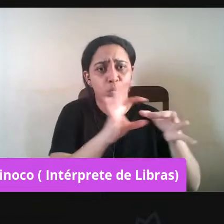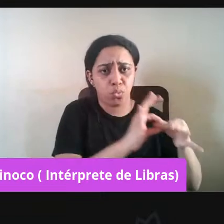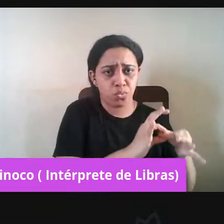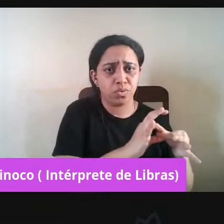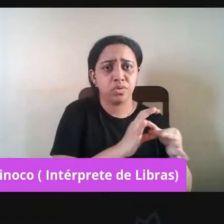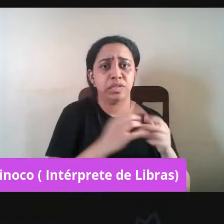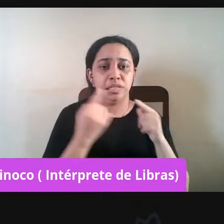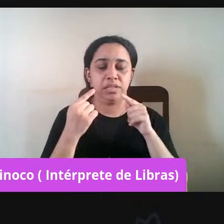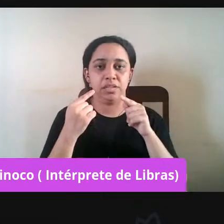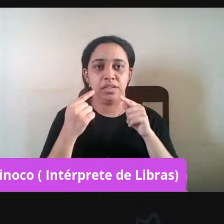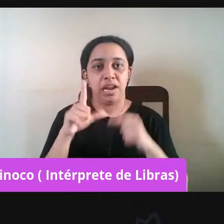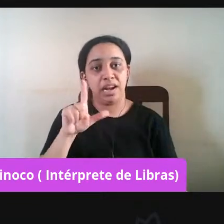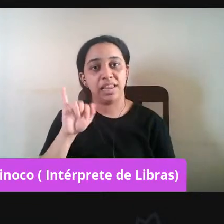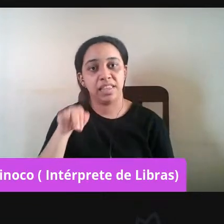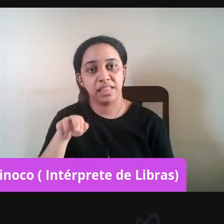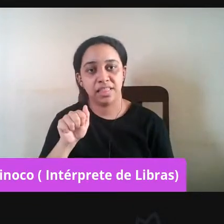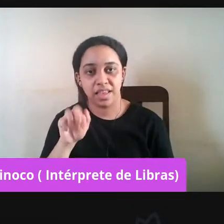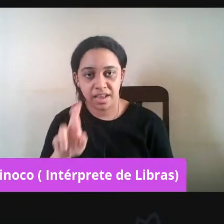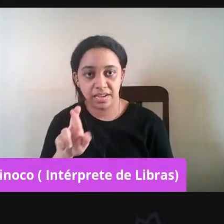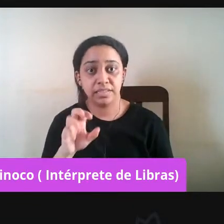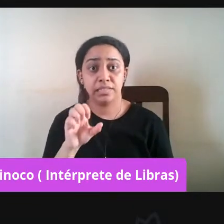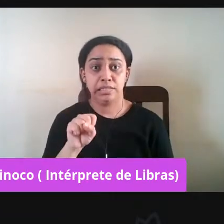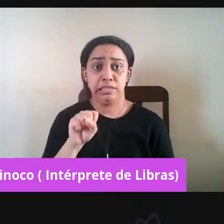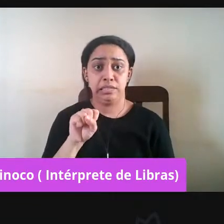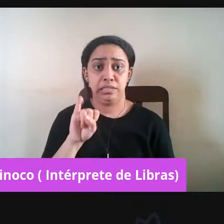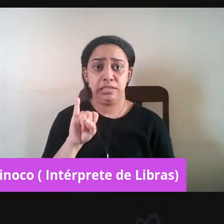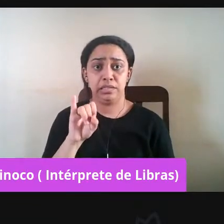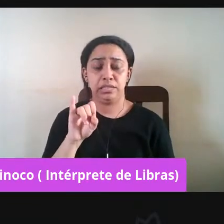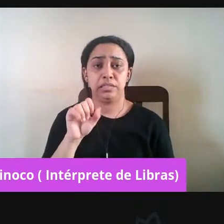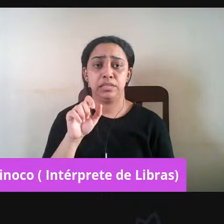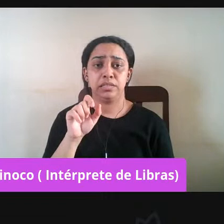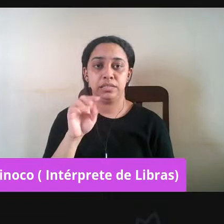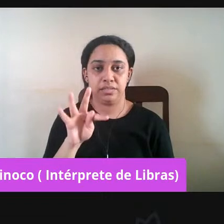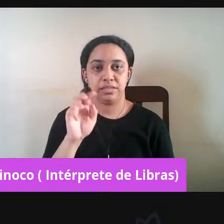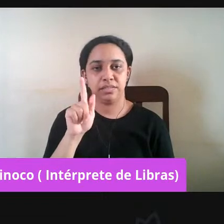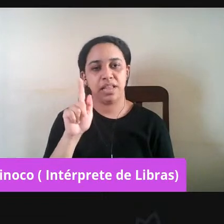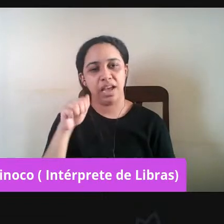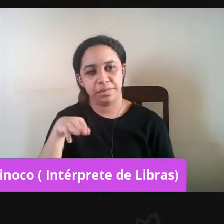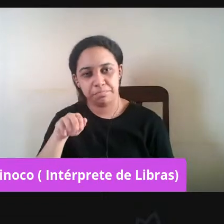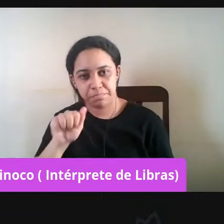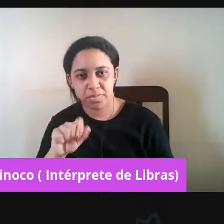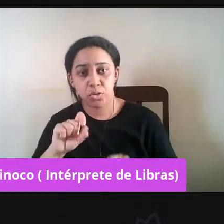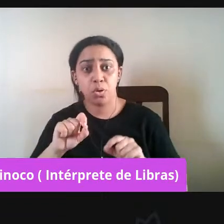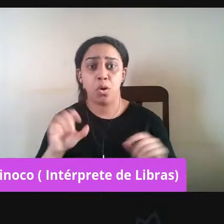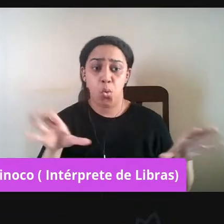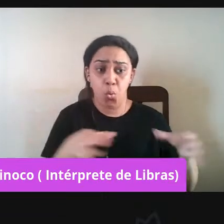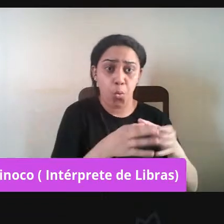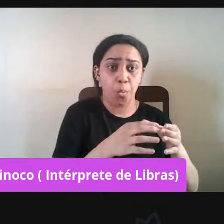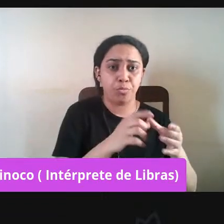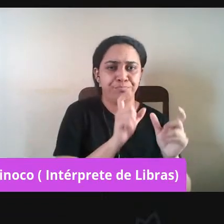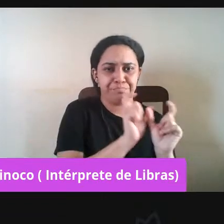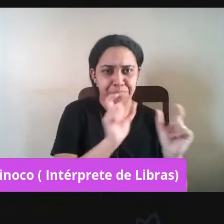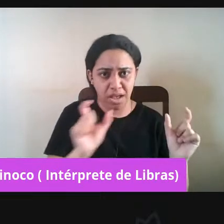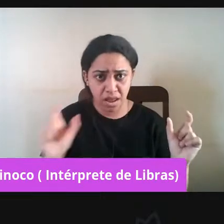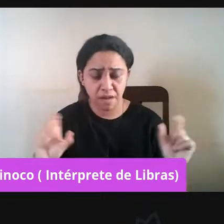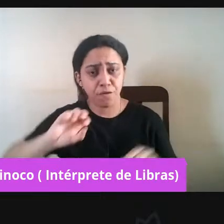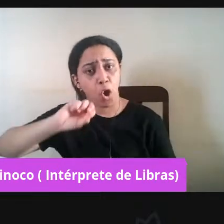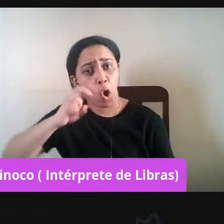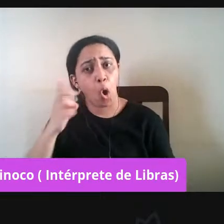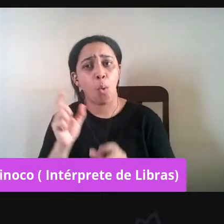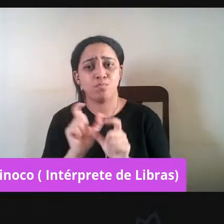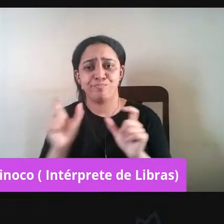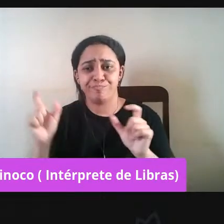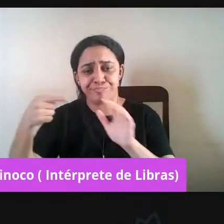linear. Os sintagmas podem corresponder a palavras e grupos de palavras, unidades complexas de toda dimensão e de